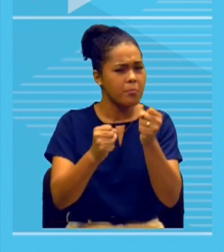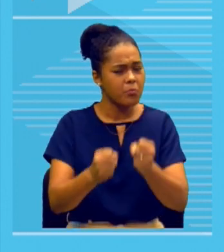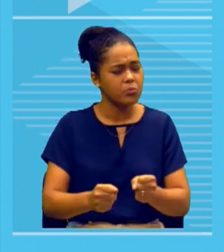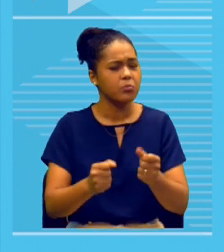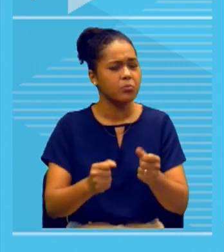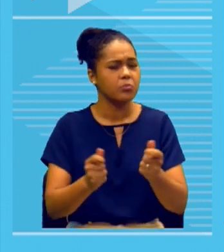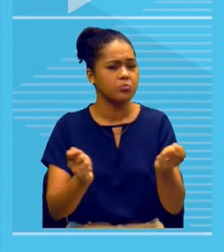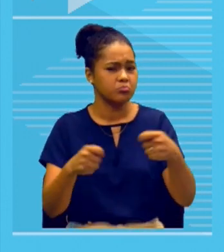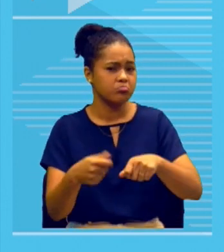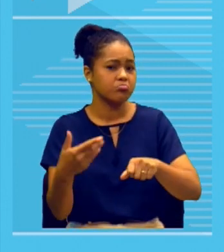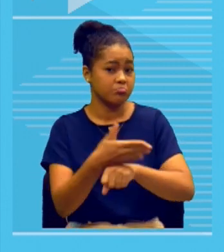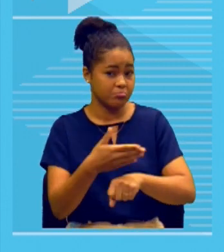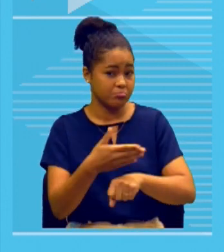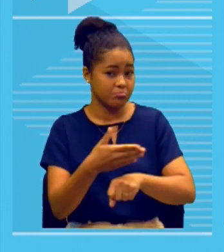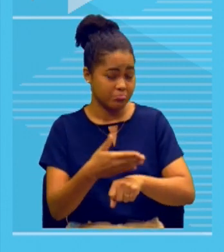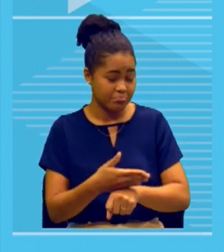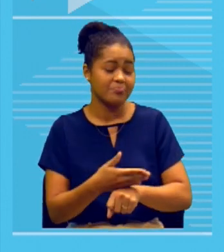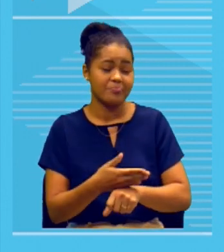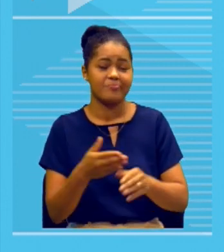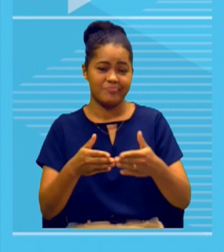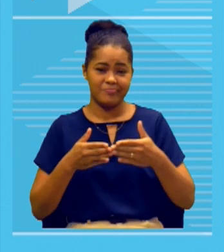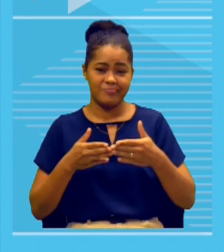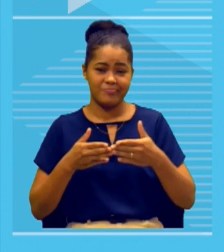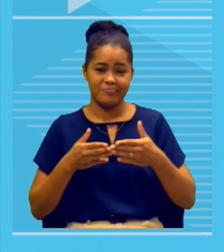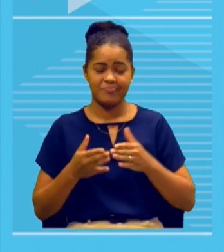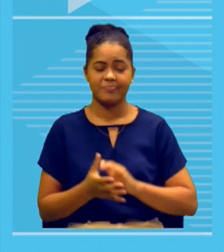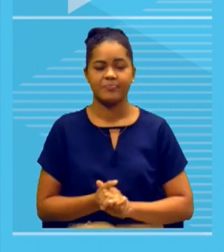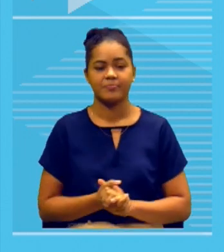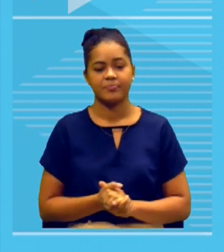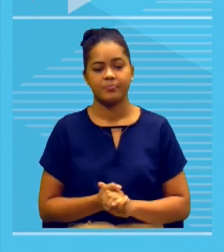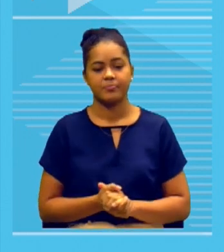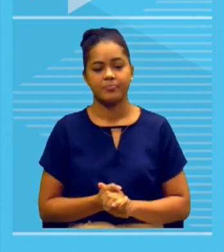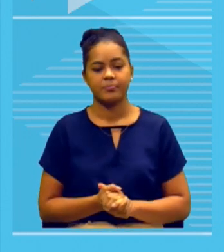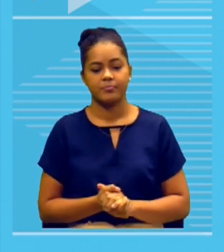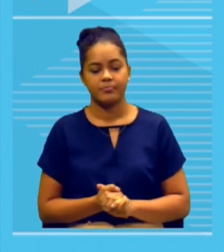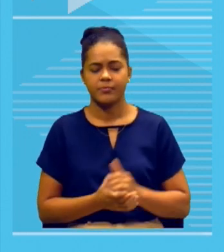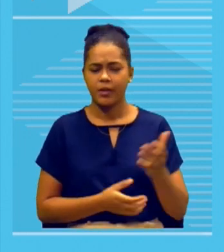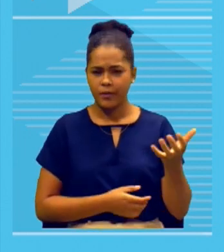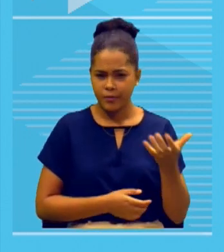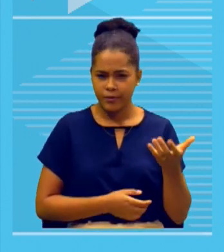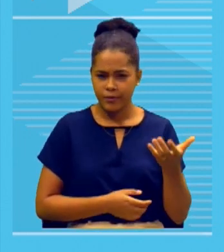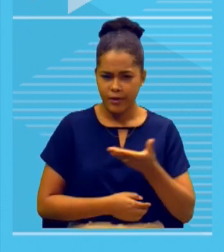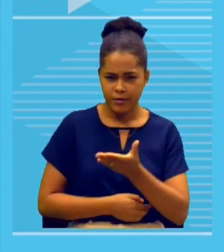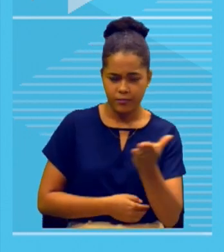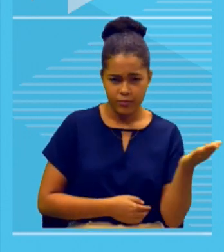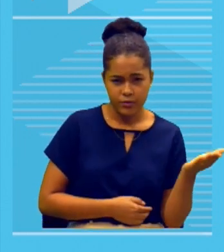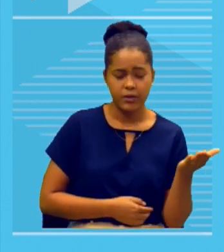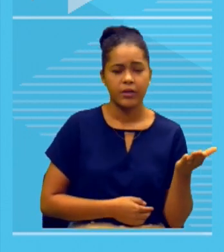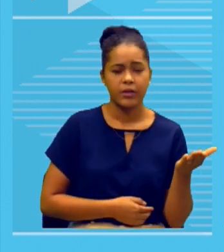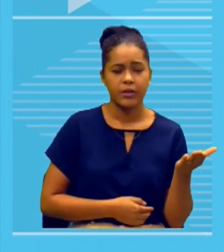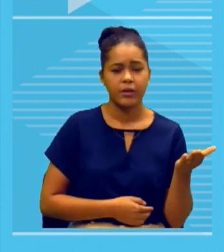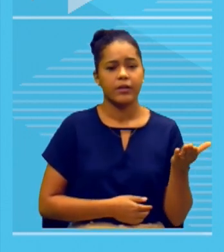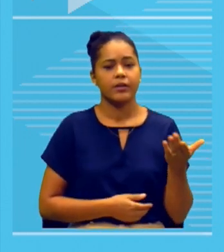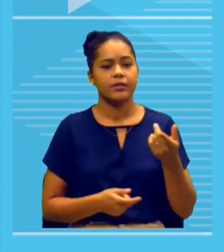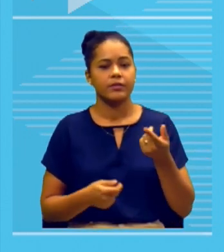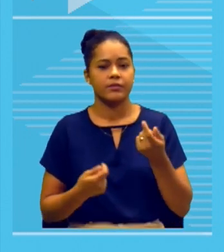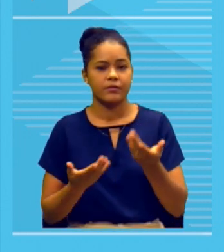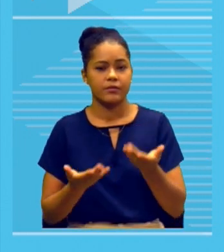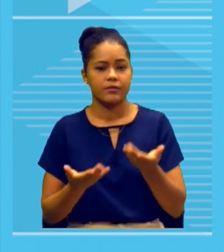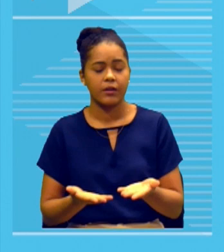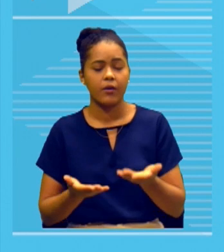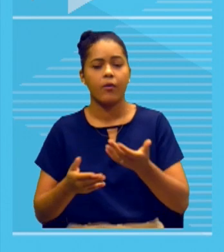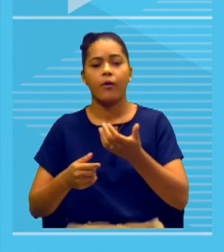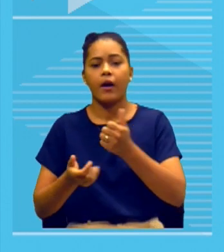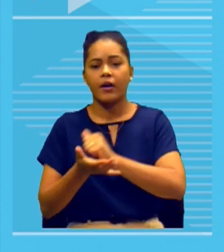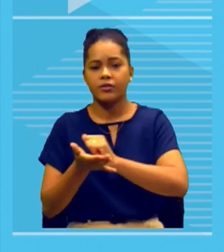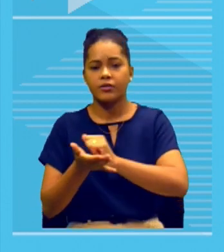então primeiro olha turma eu quero que você depois faça e refaça questões